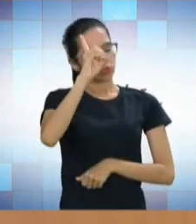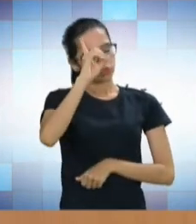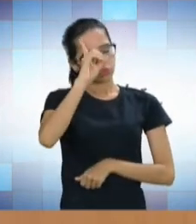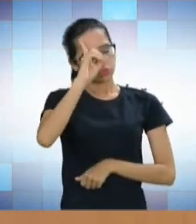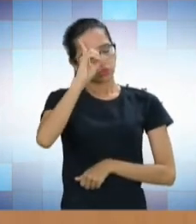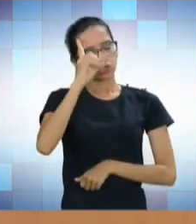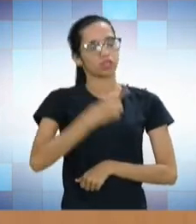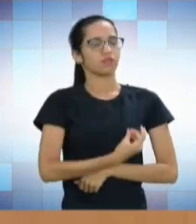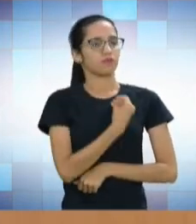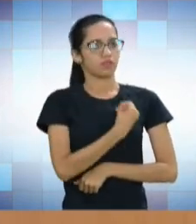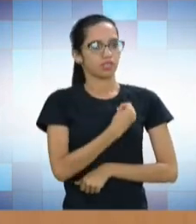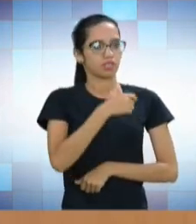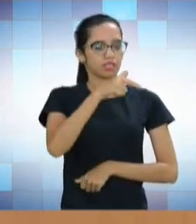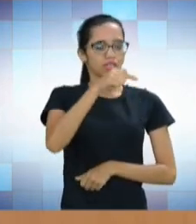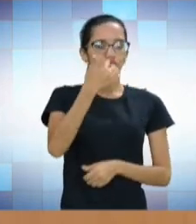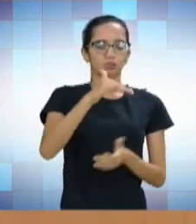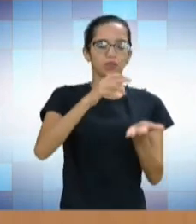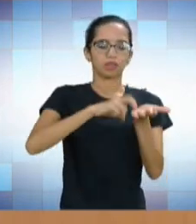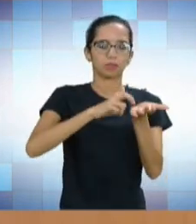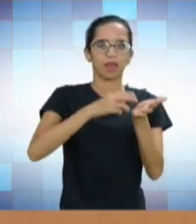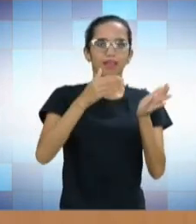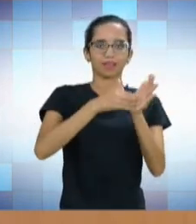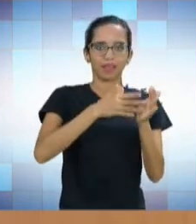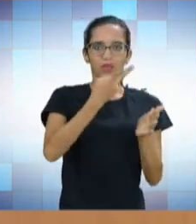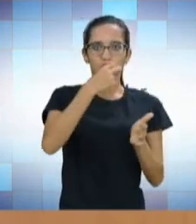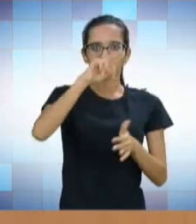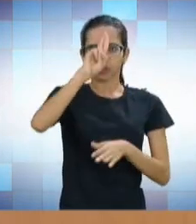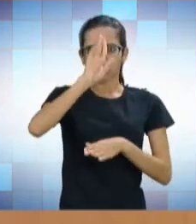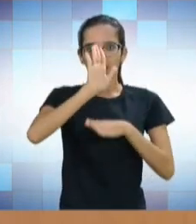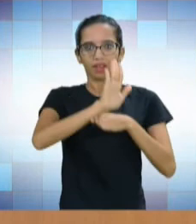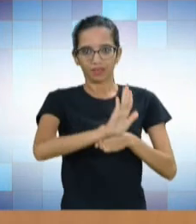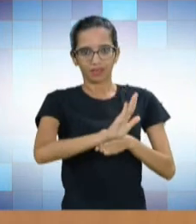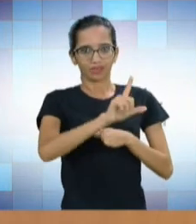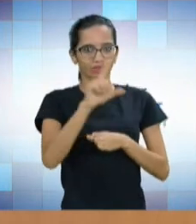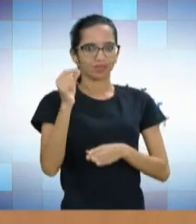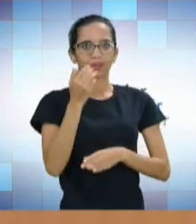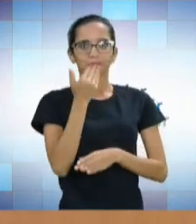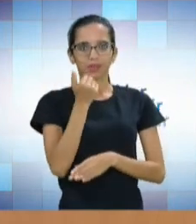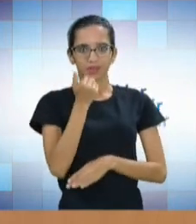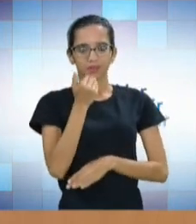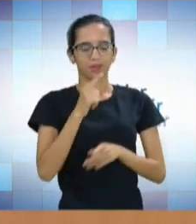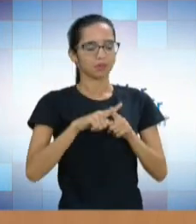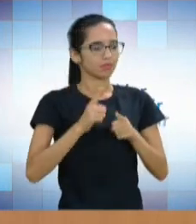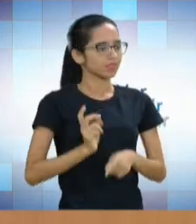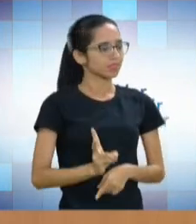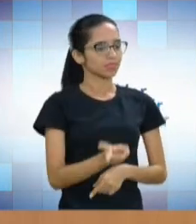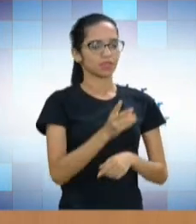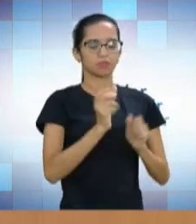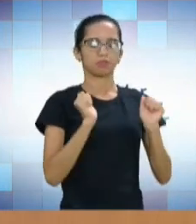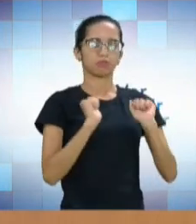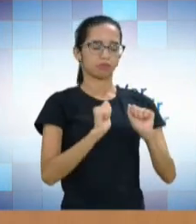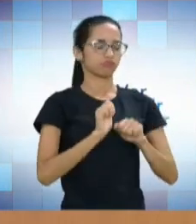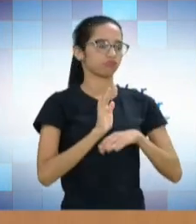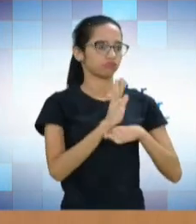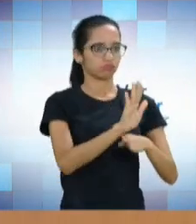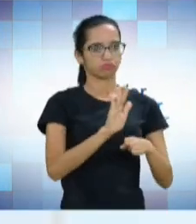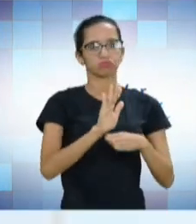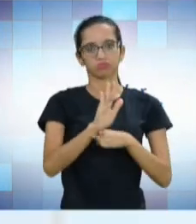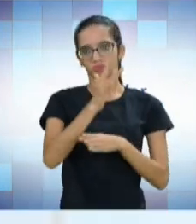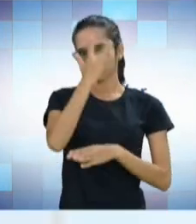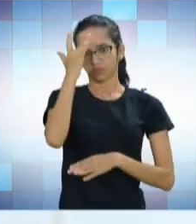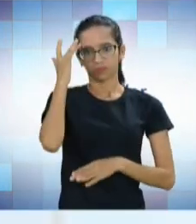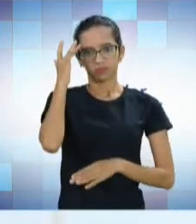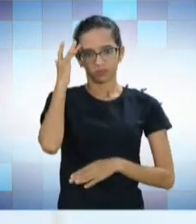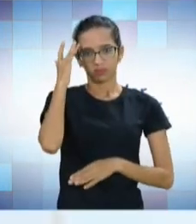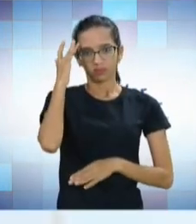todo dia de 76 até às duas horas eu saio para almoçar à disposição das pessoas todo